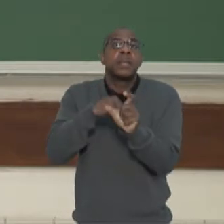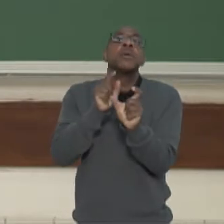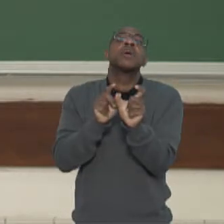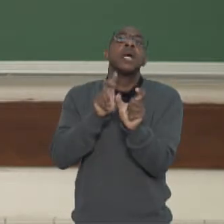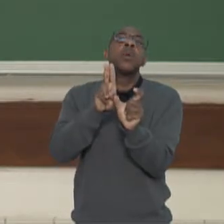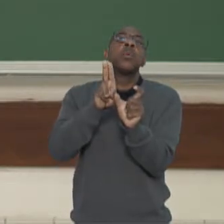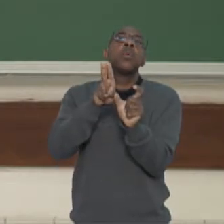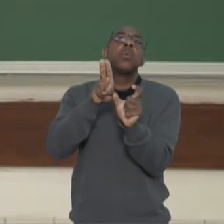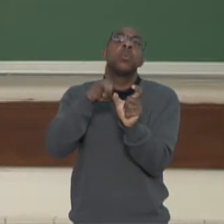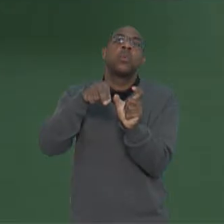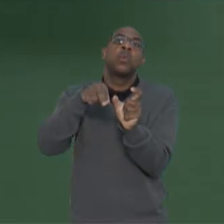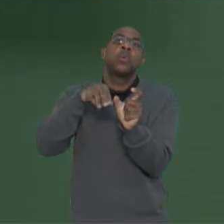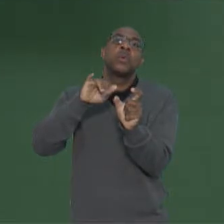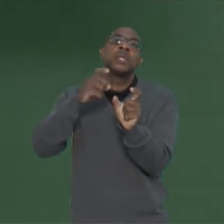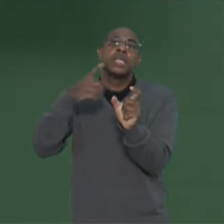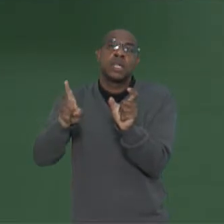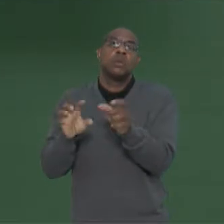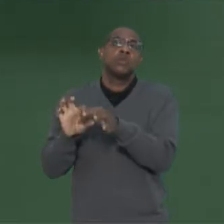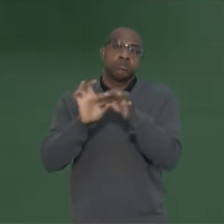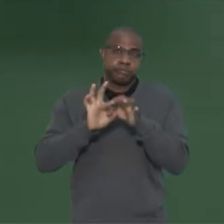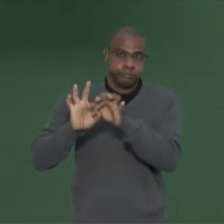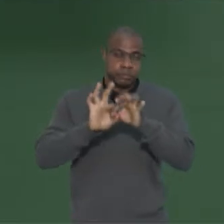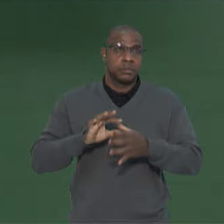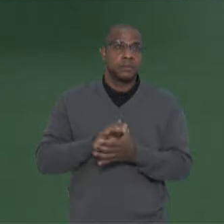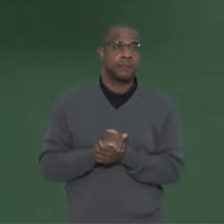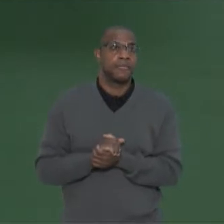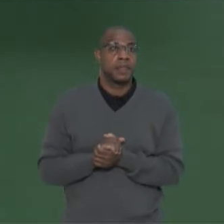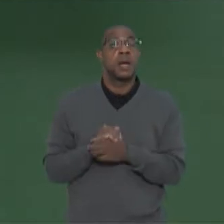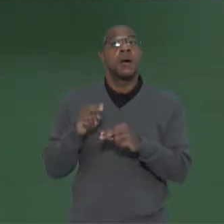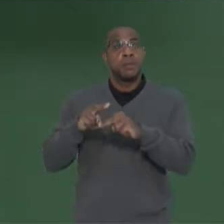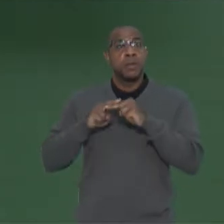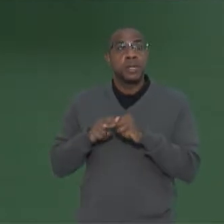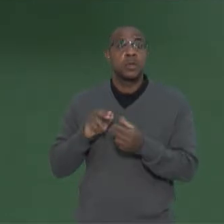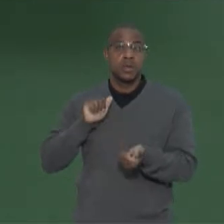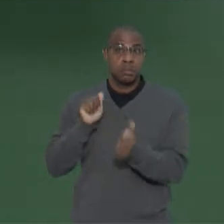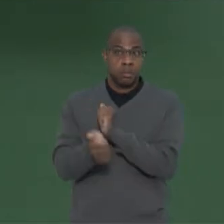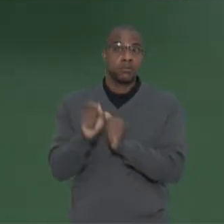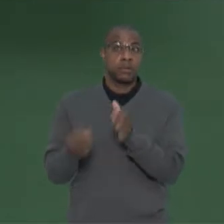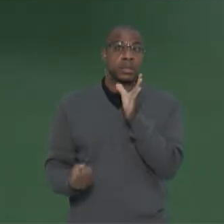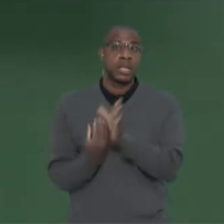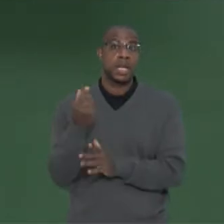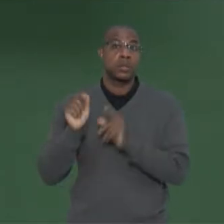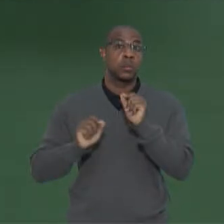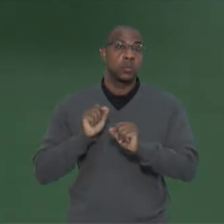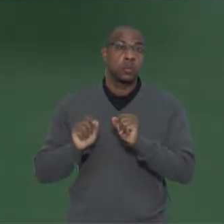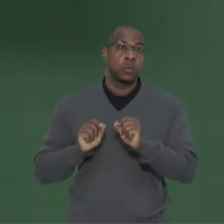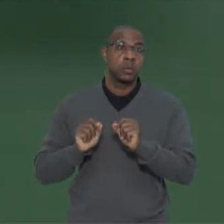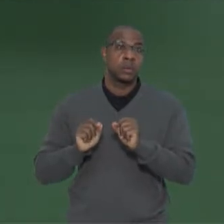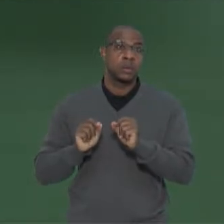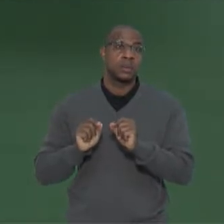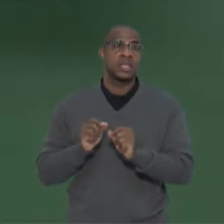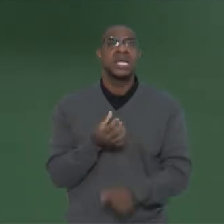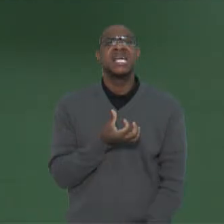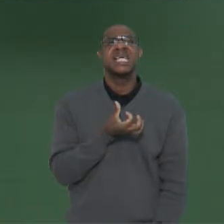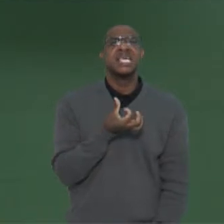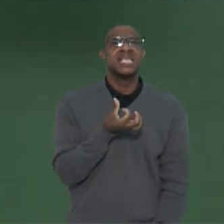Por isso, né, um dos motivos que foi criado, né, 6 de abril